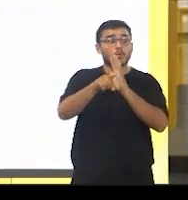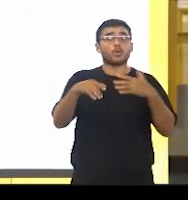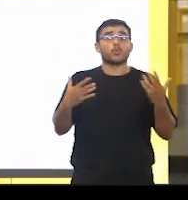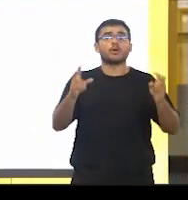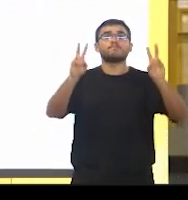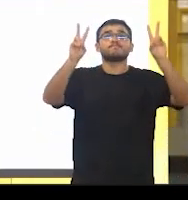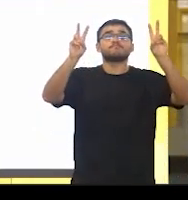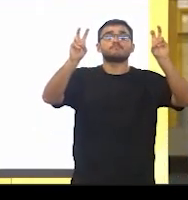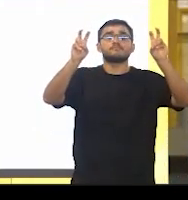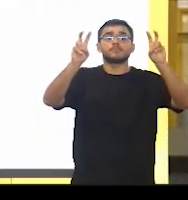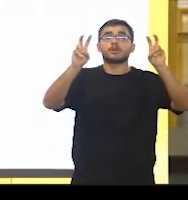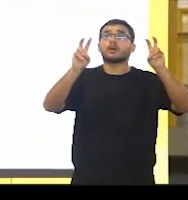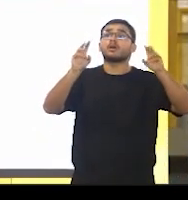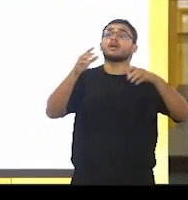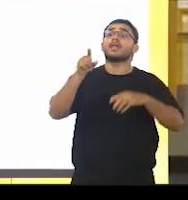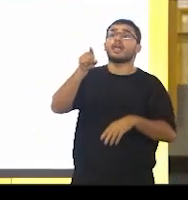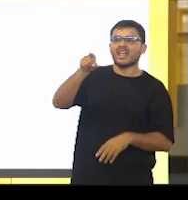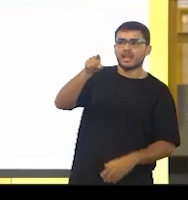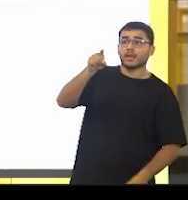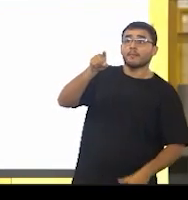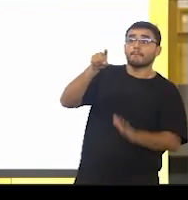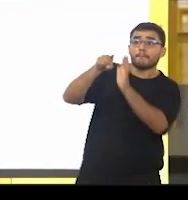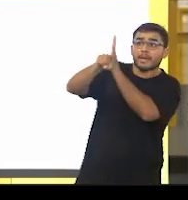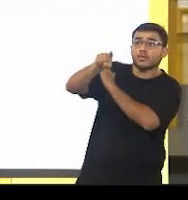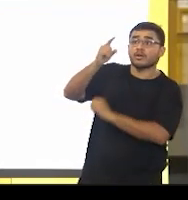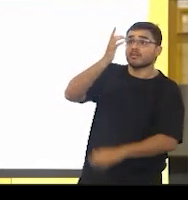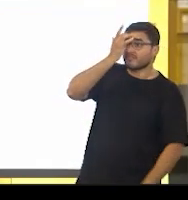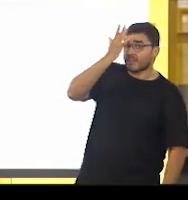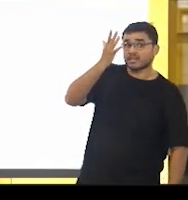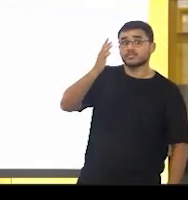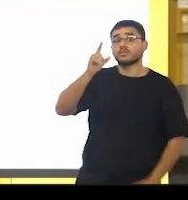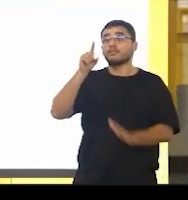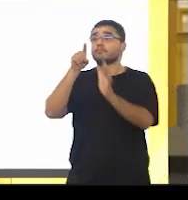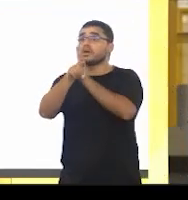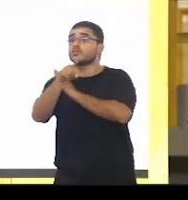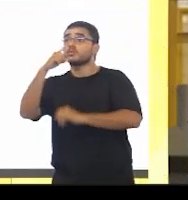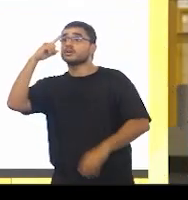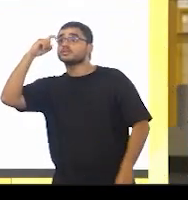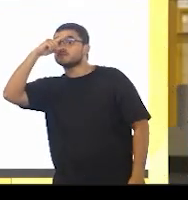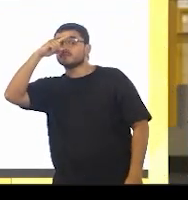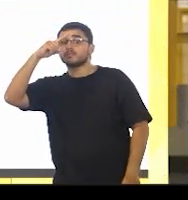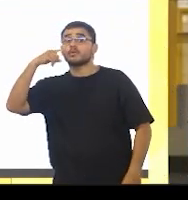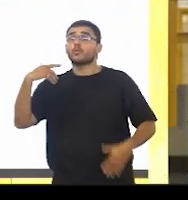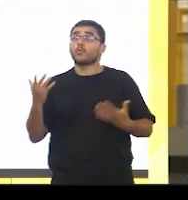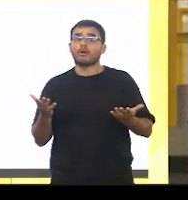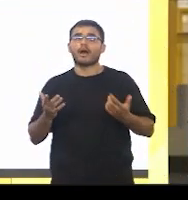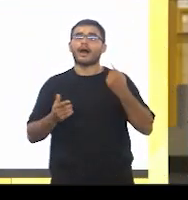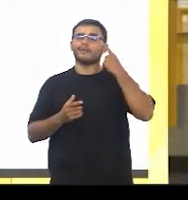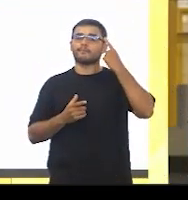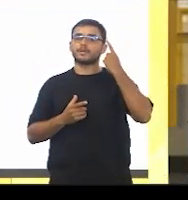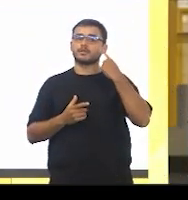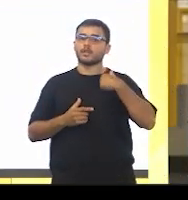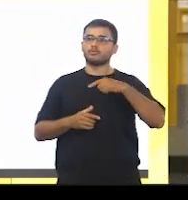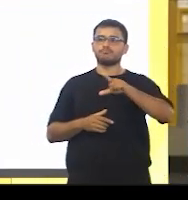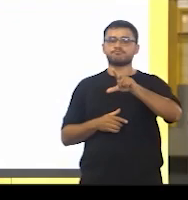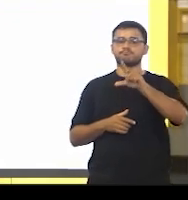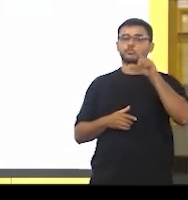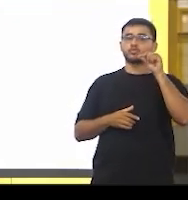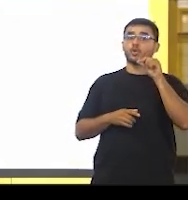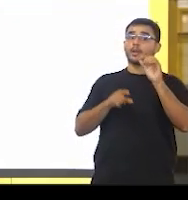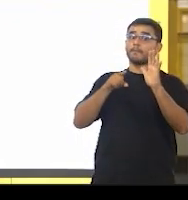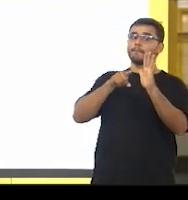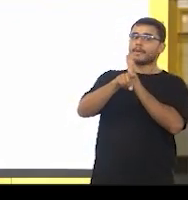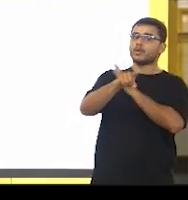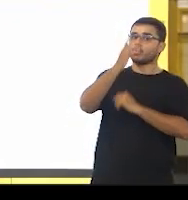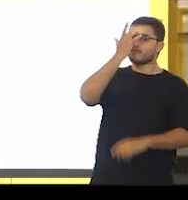uma atinja os seus 350 pontos e para que você com 16 atinja os seus 500 ou mais.